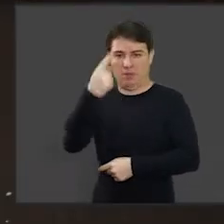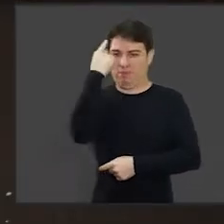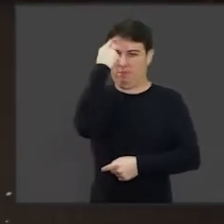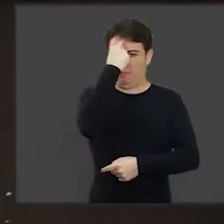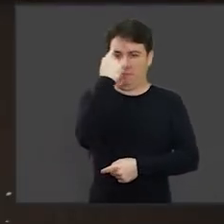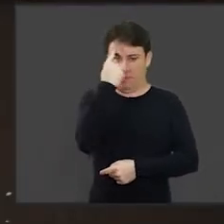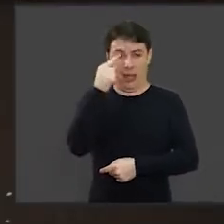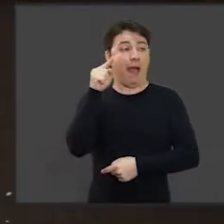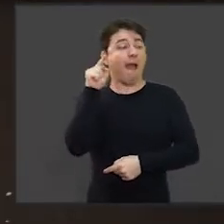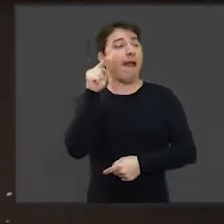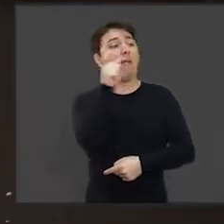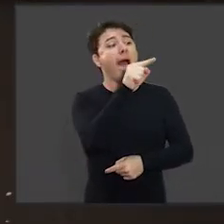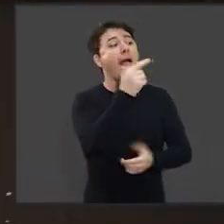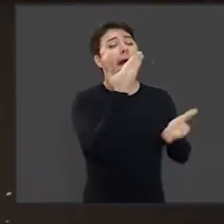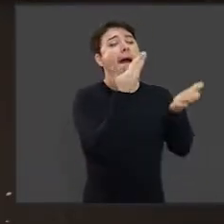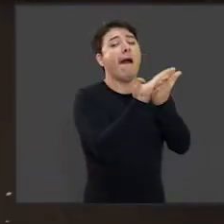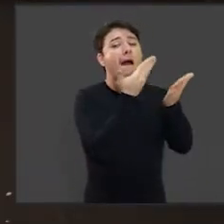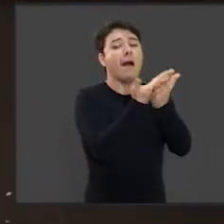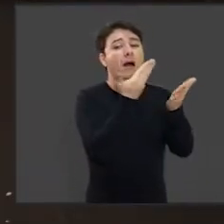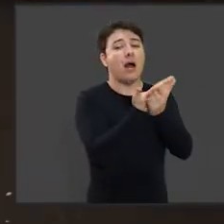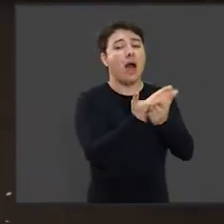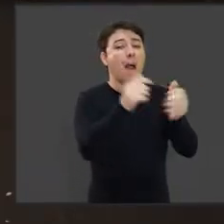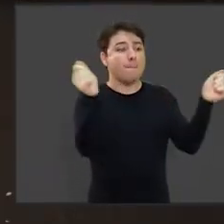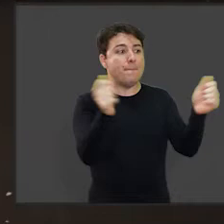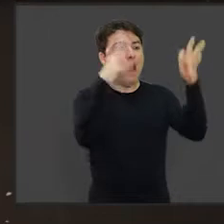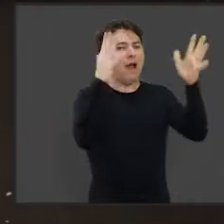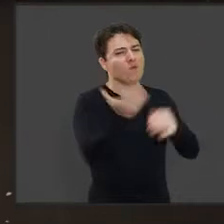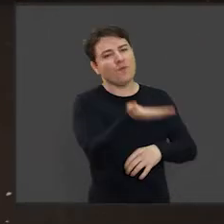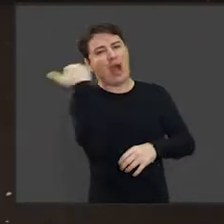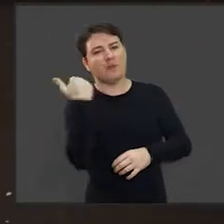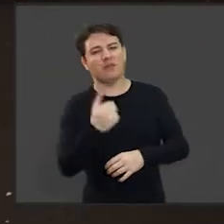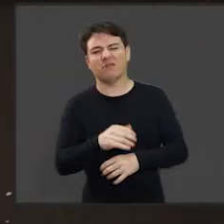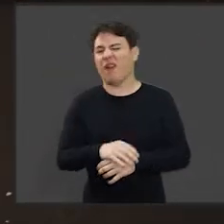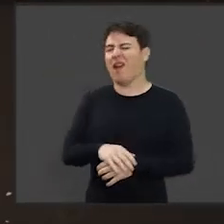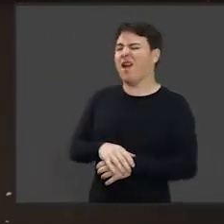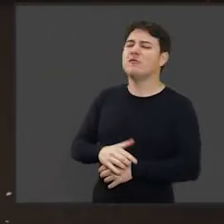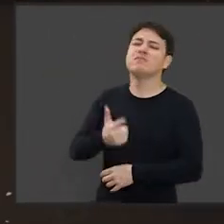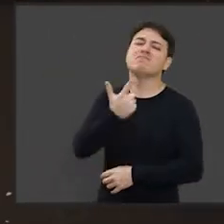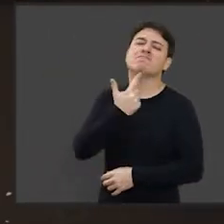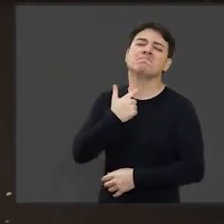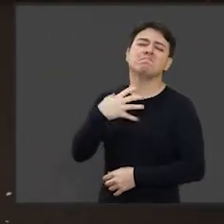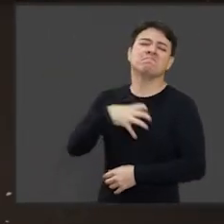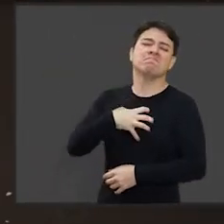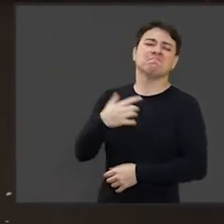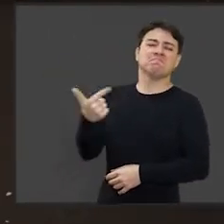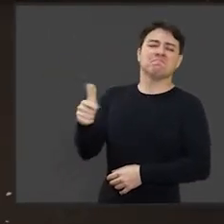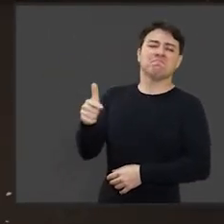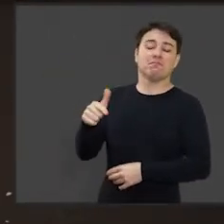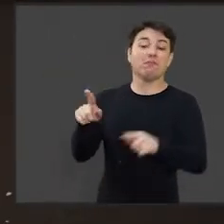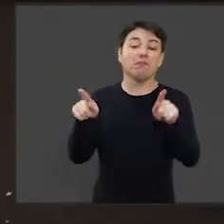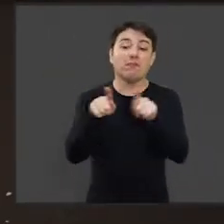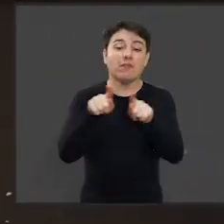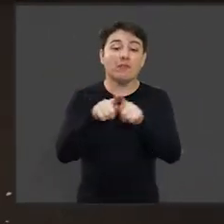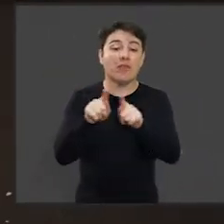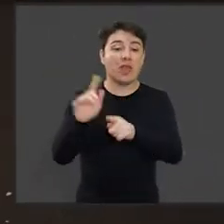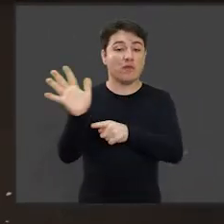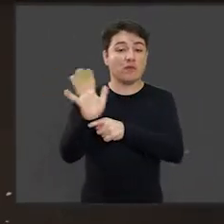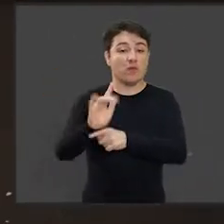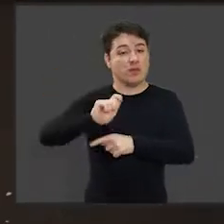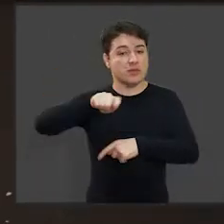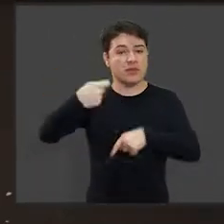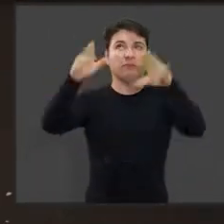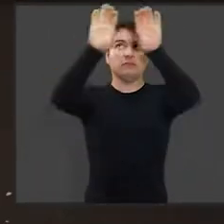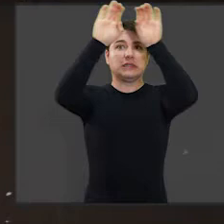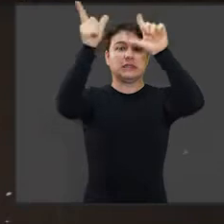Potter, que recebeu uma carta convidando para ir para uma escola de bruxaria, e ele falasse, não estou com vontade, não ia ter história para